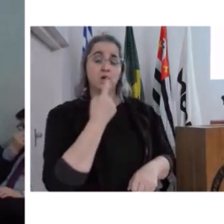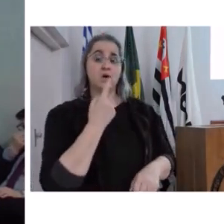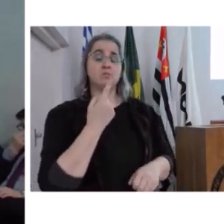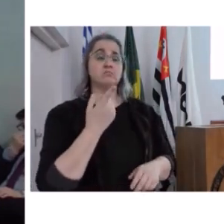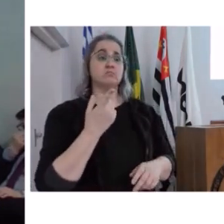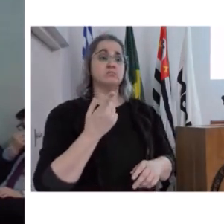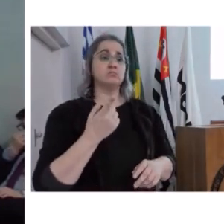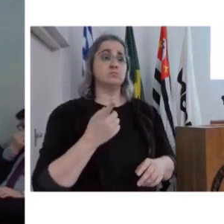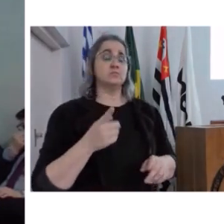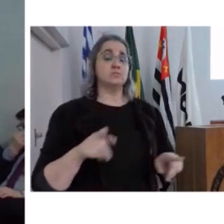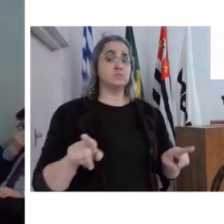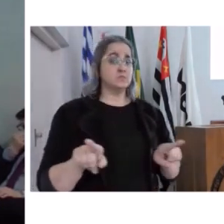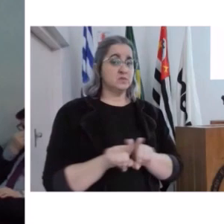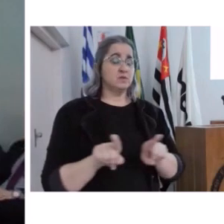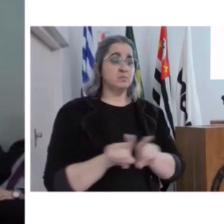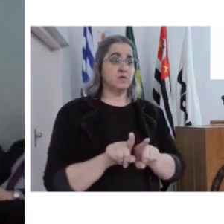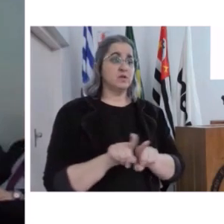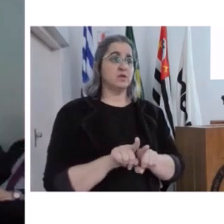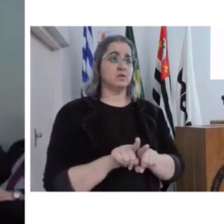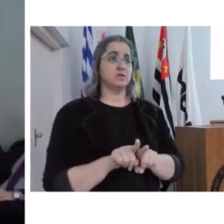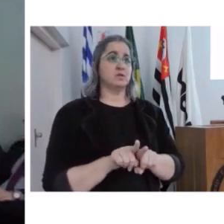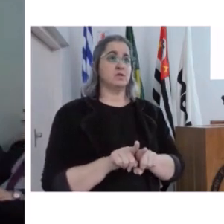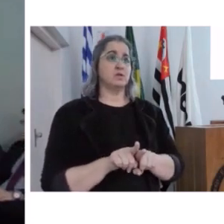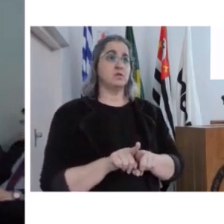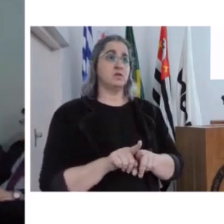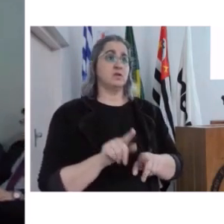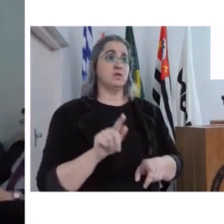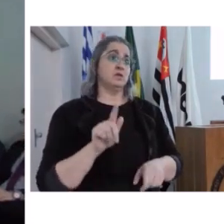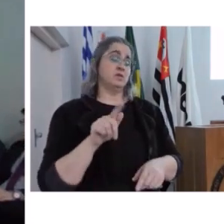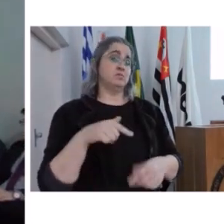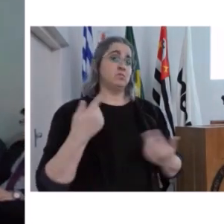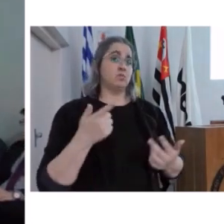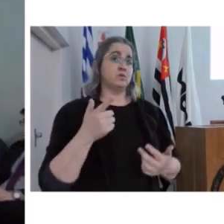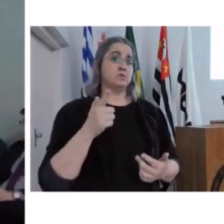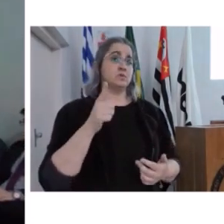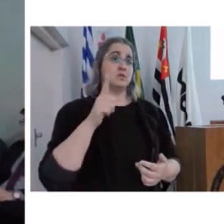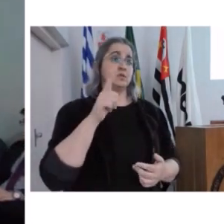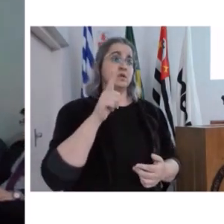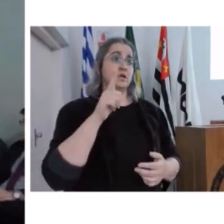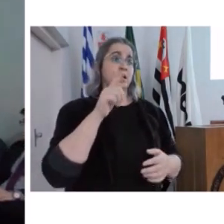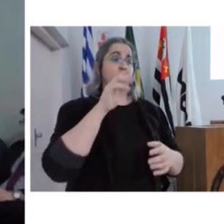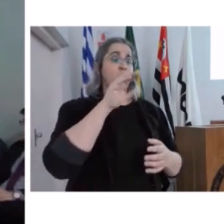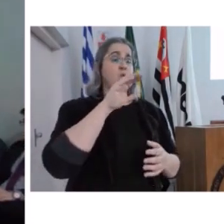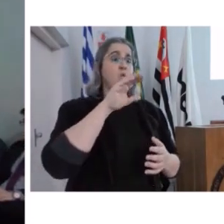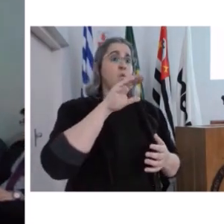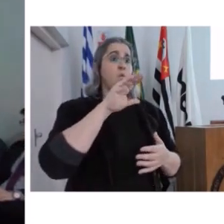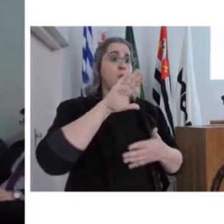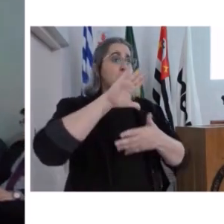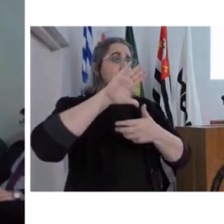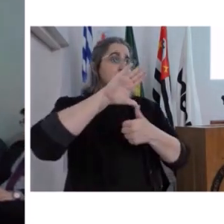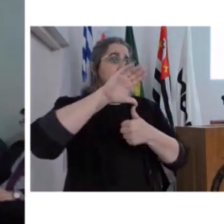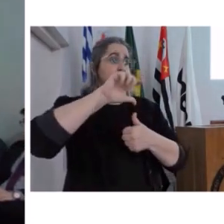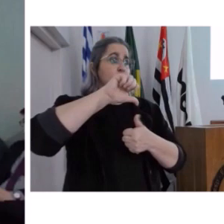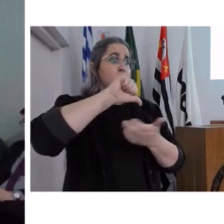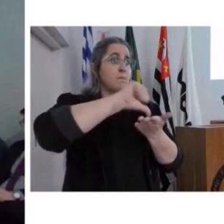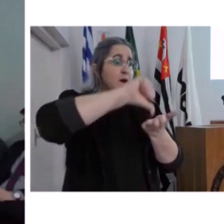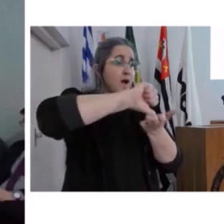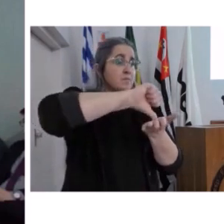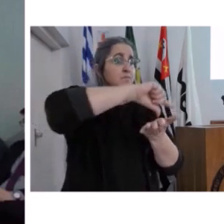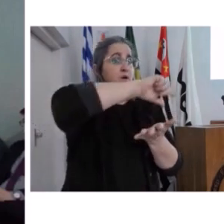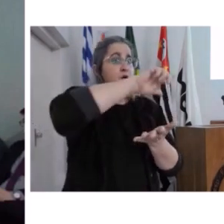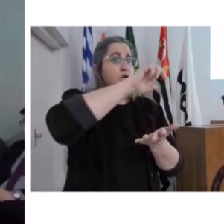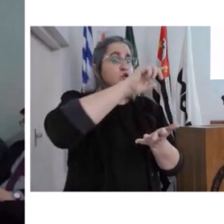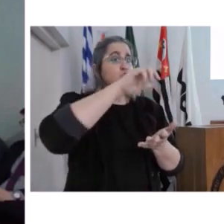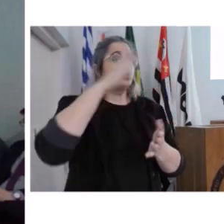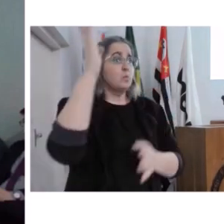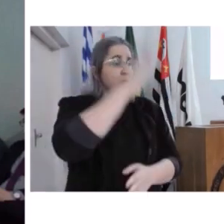região, até pela nossa amplitude geográfica que nós temos aqui no nosso país, né? No início, ela